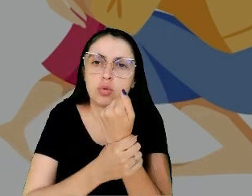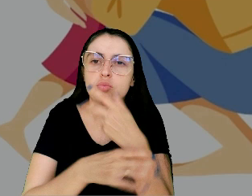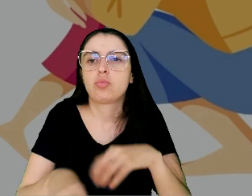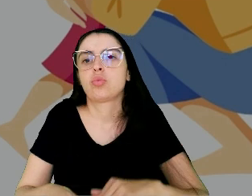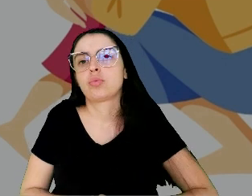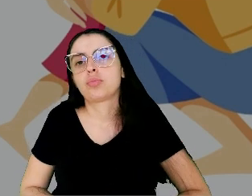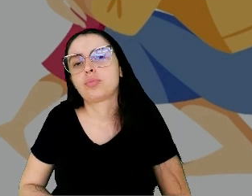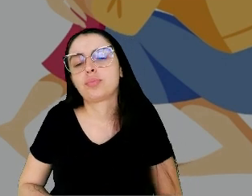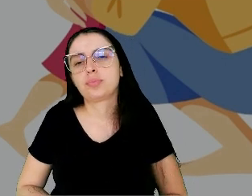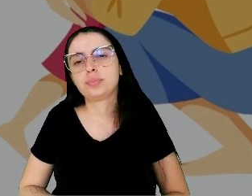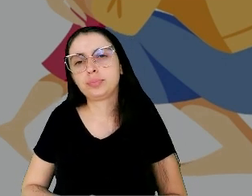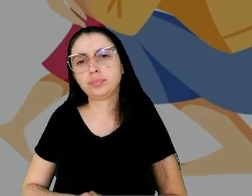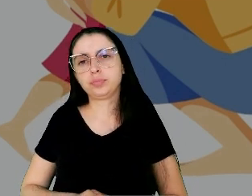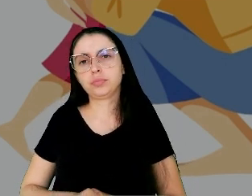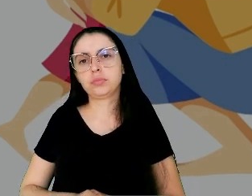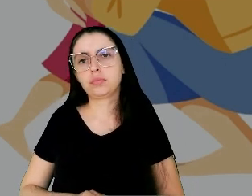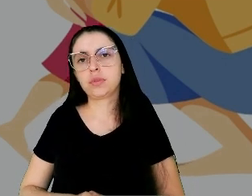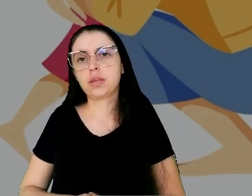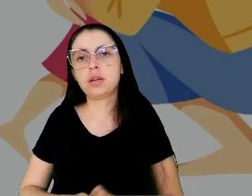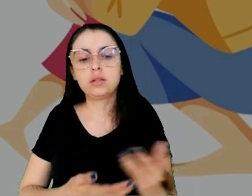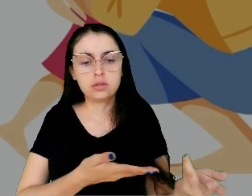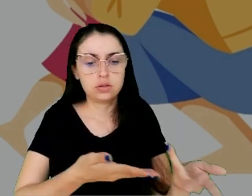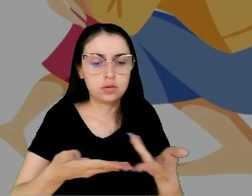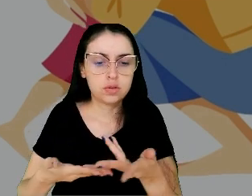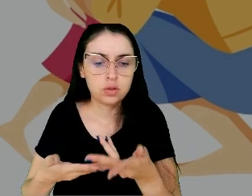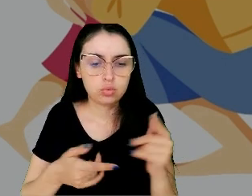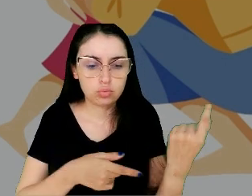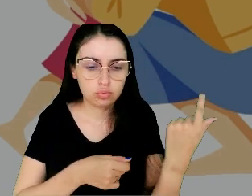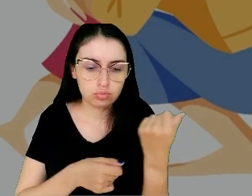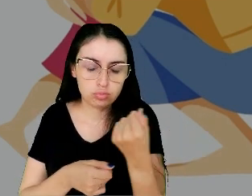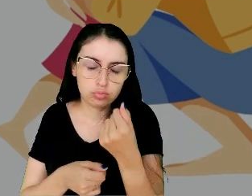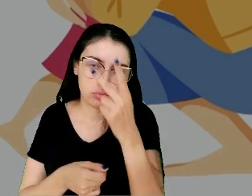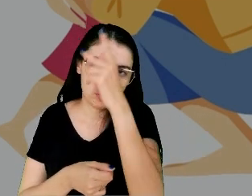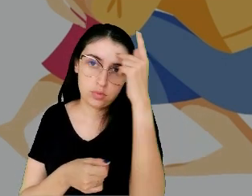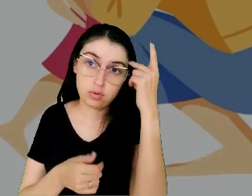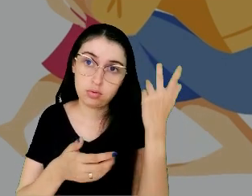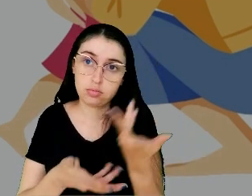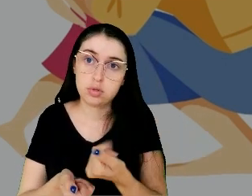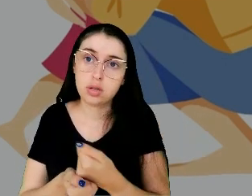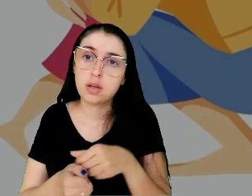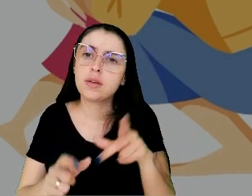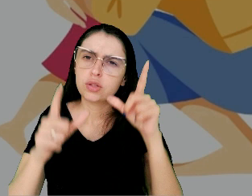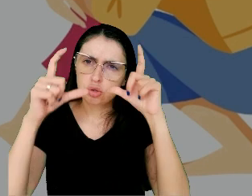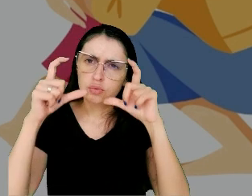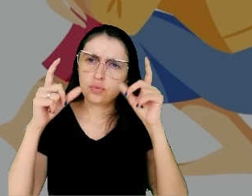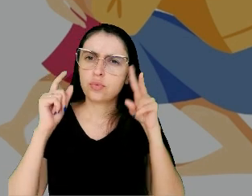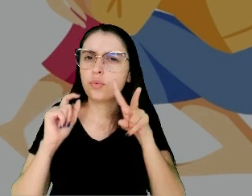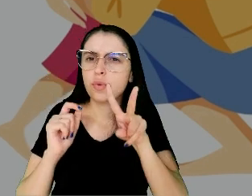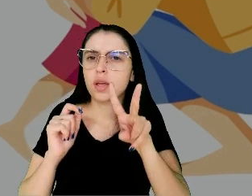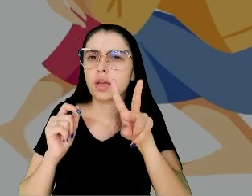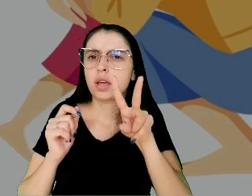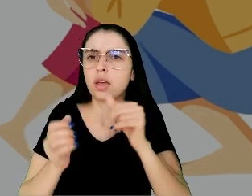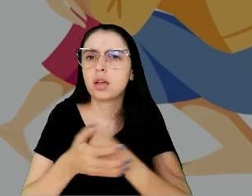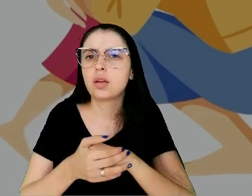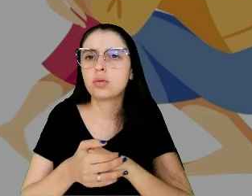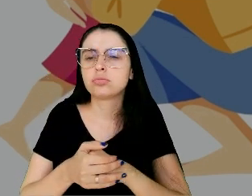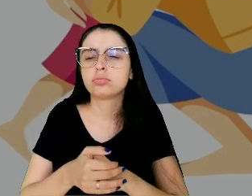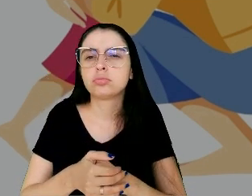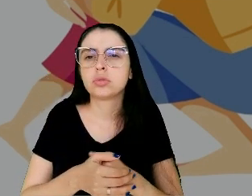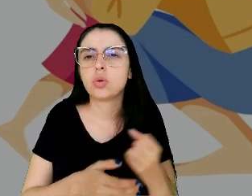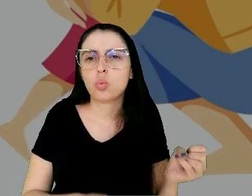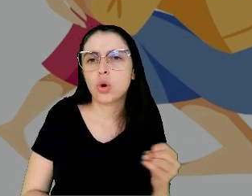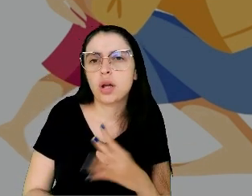sustentável. E aí eu gostaria de convidar todos para assistirem o